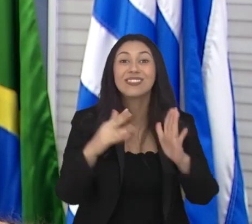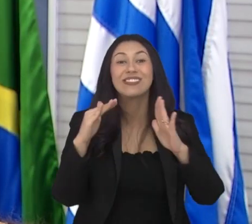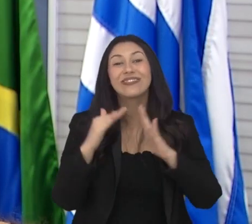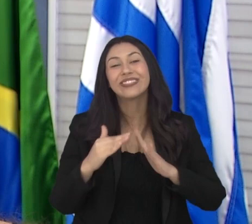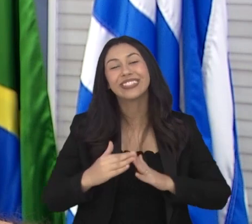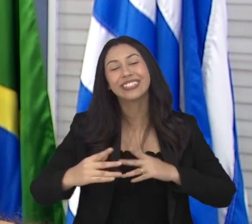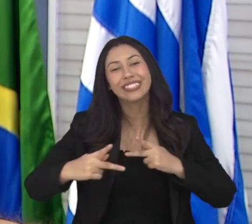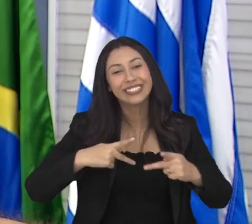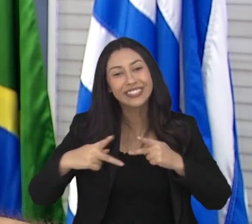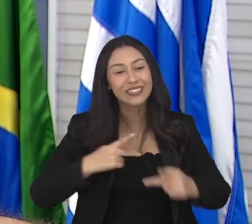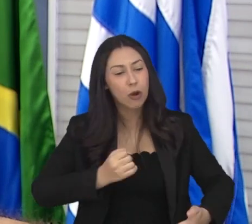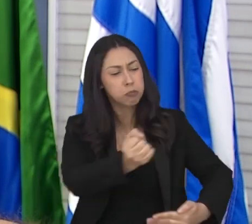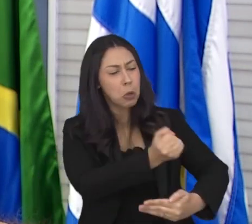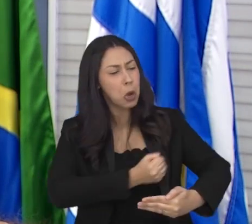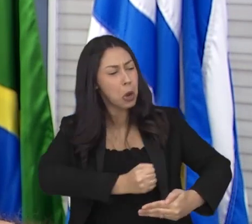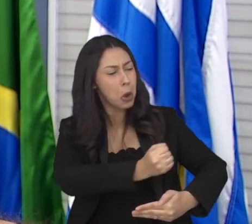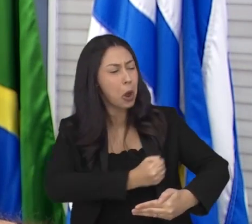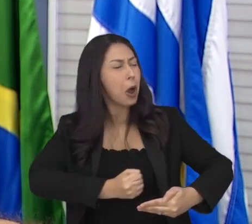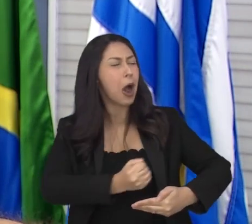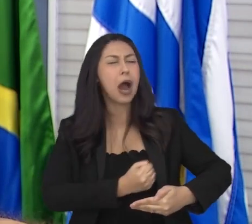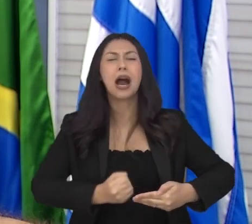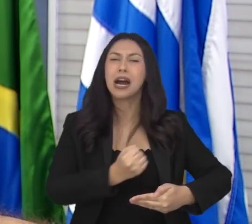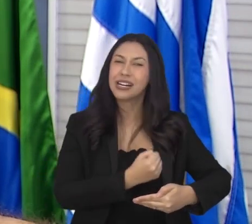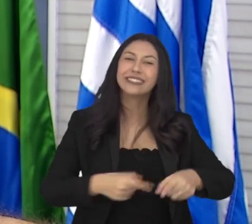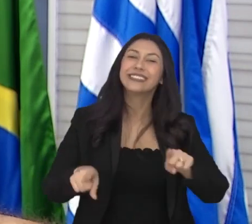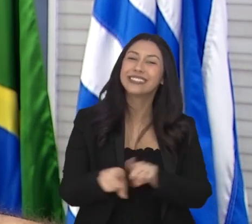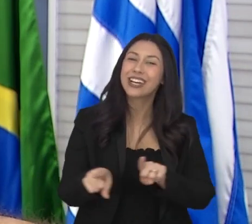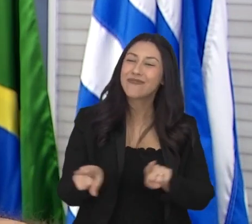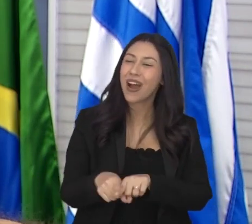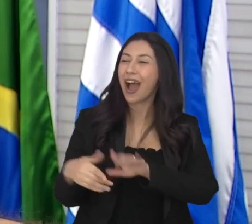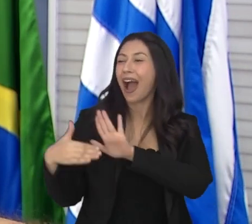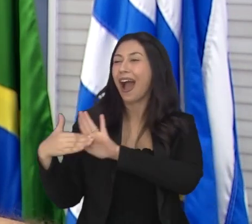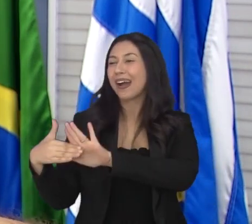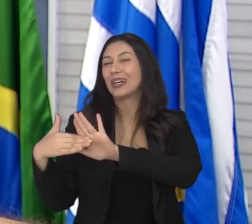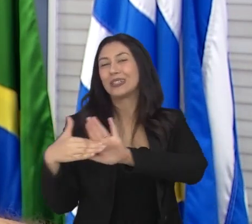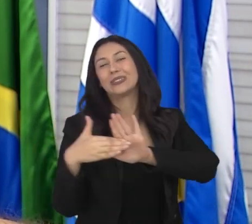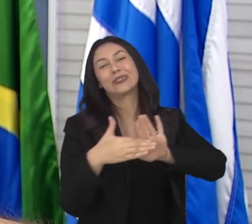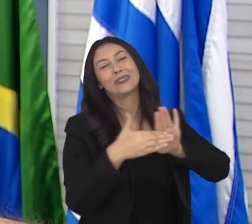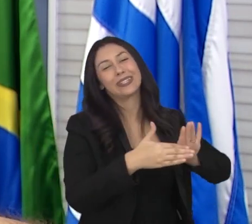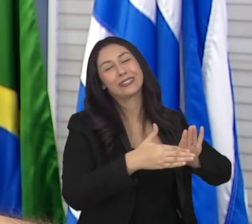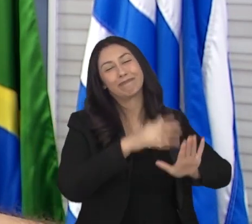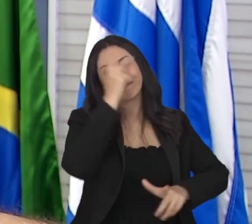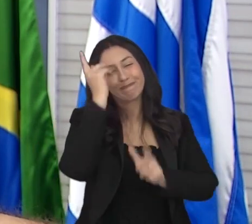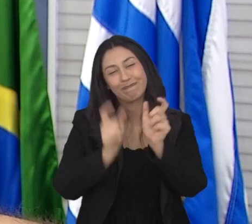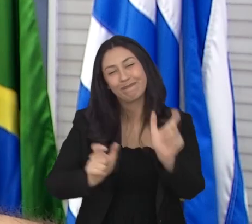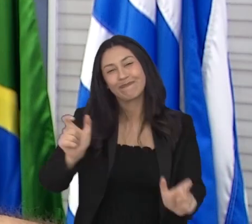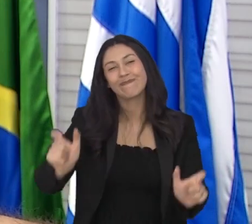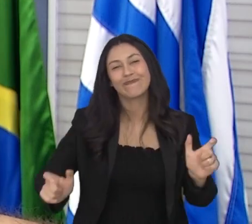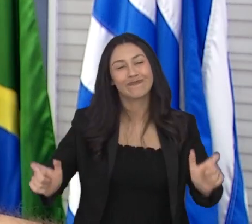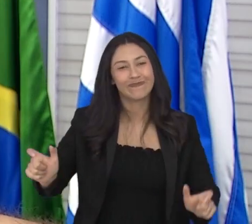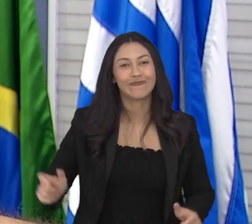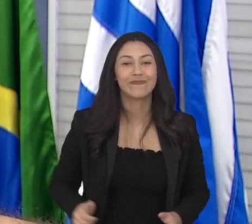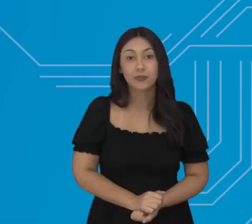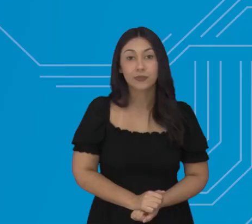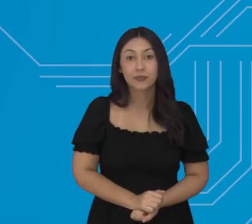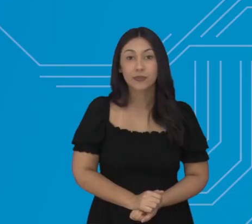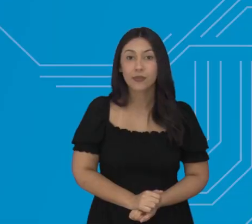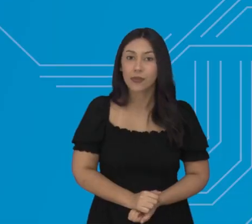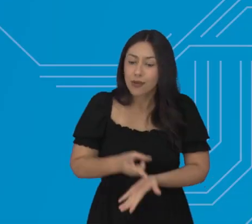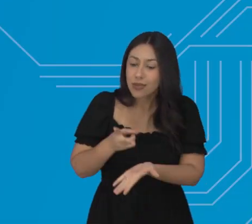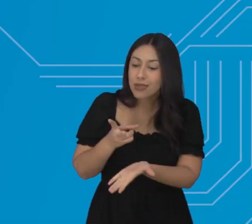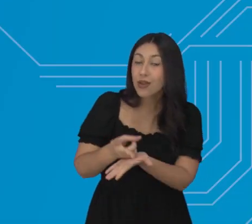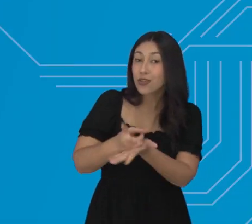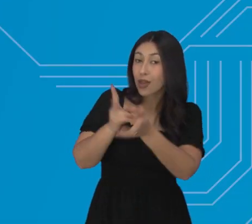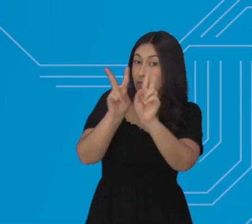aqui, cozinhando e fazendo, alimentando o povo daqui de São José com grande satisfação. E